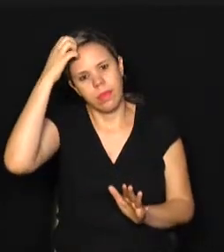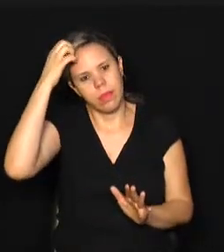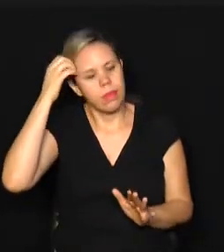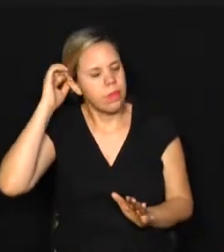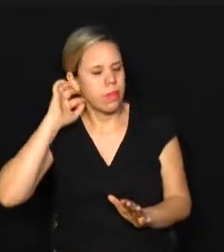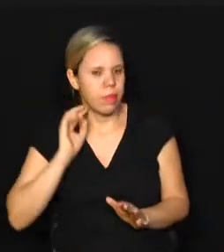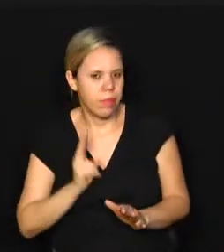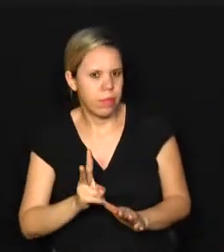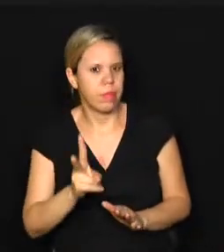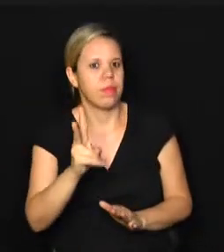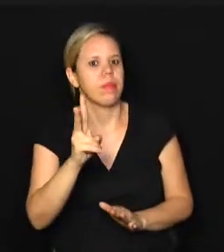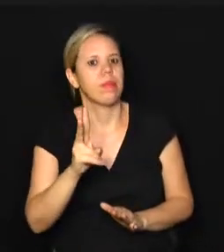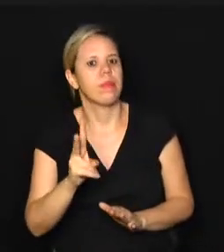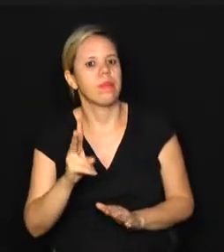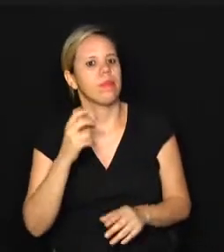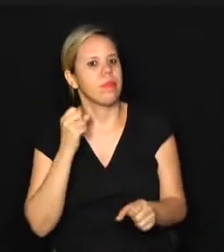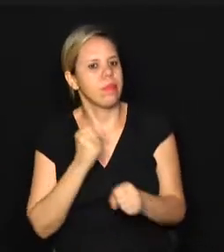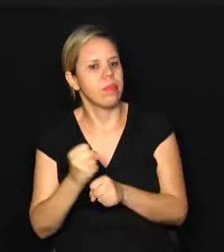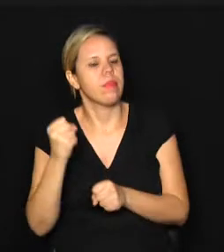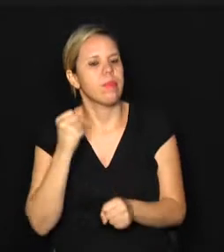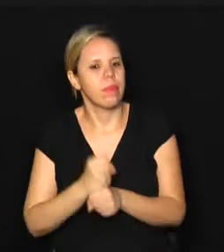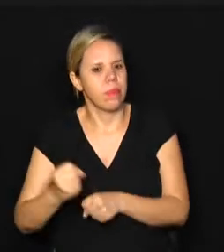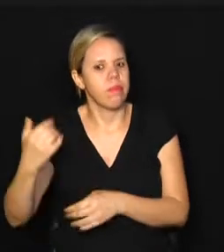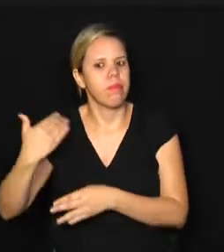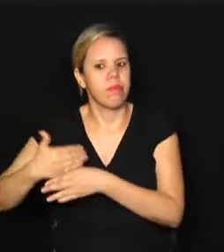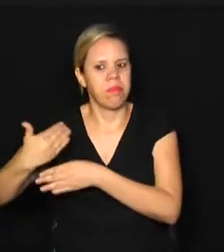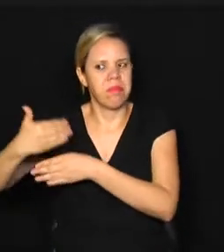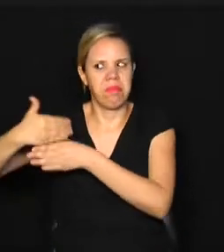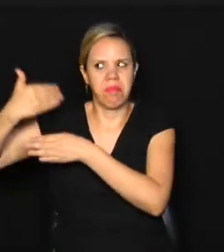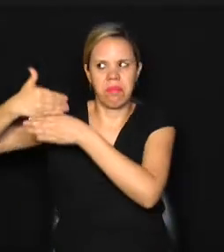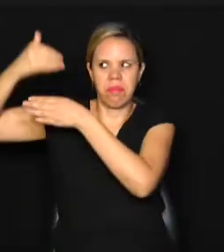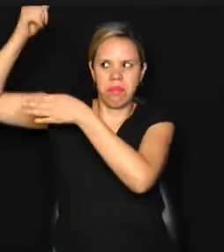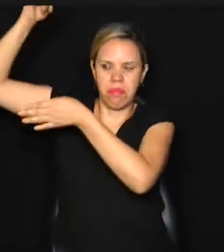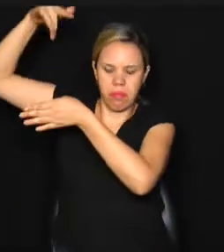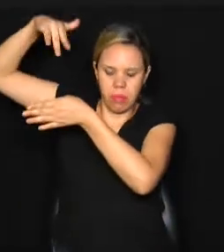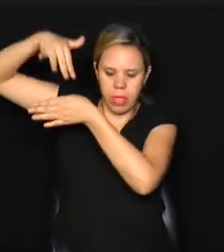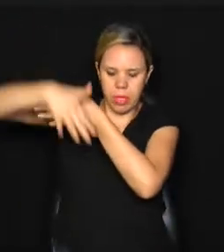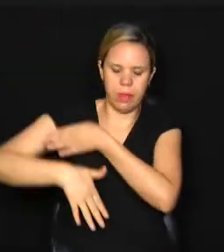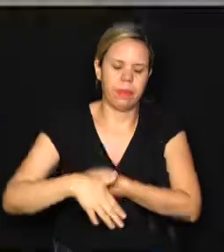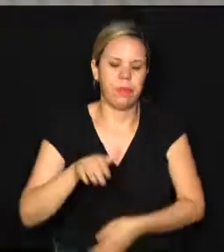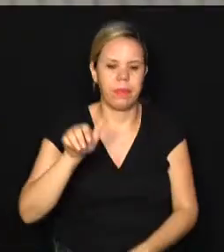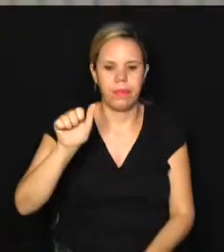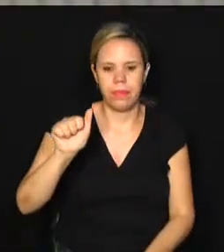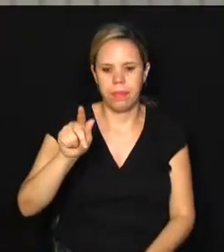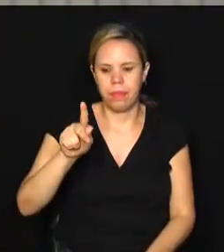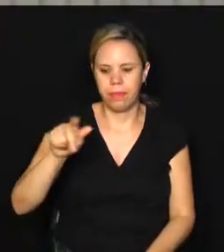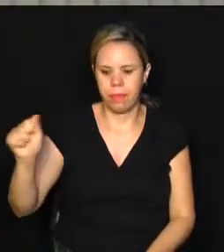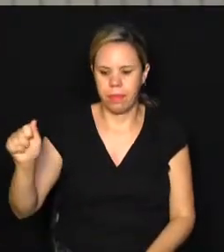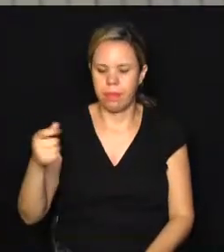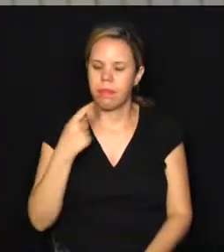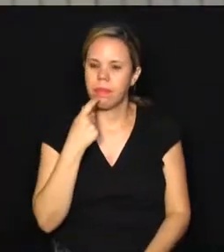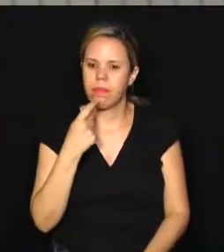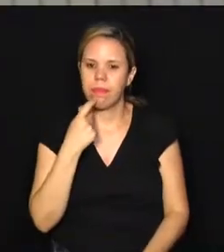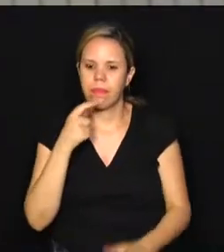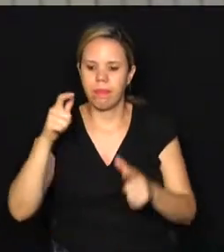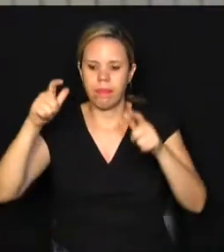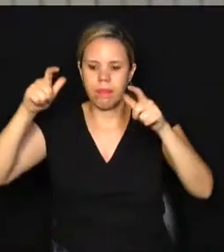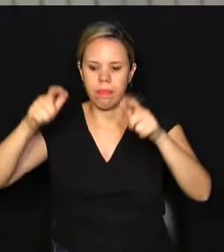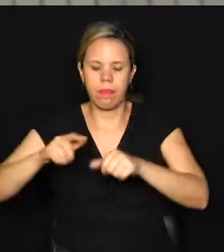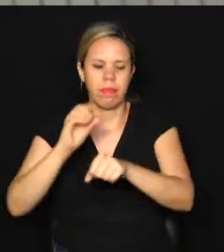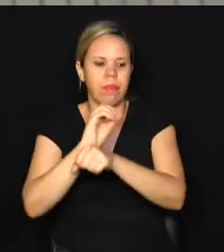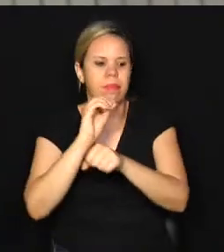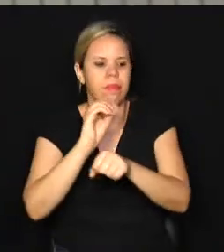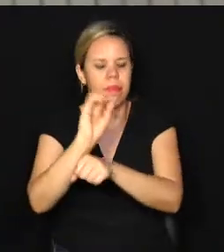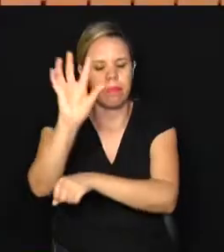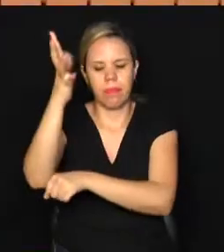frente o processo de construção dessa barragem, fica na região da APA de Campinas, Área de Proteção Ambiental de Campinas,